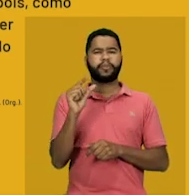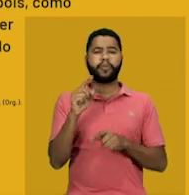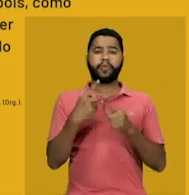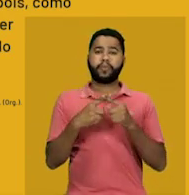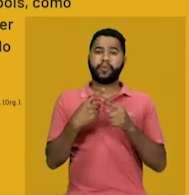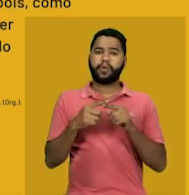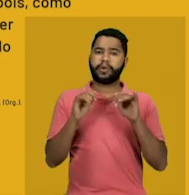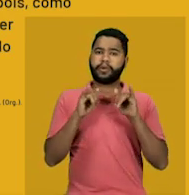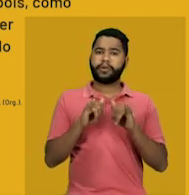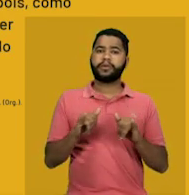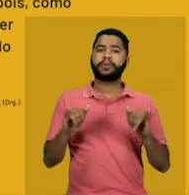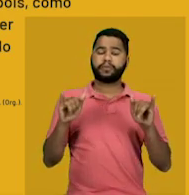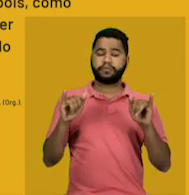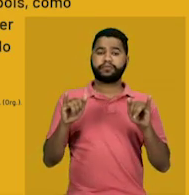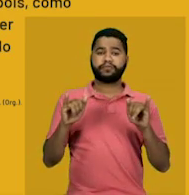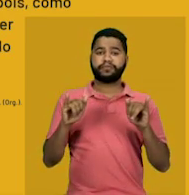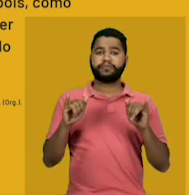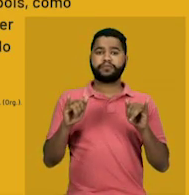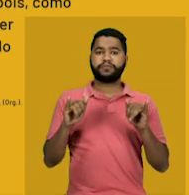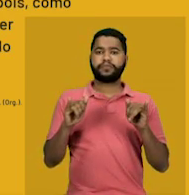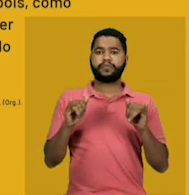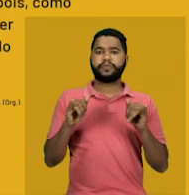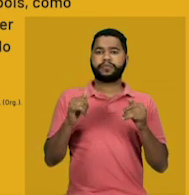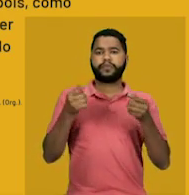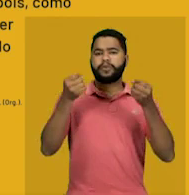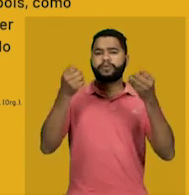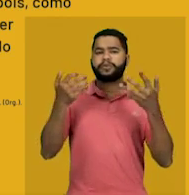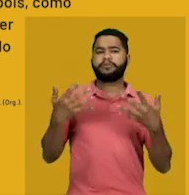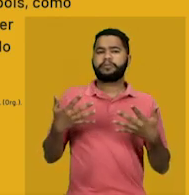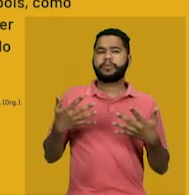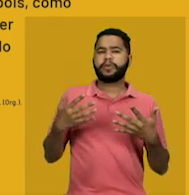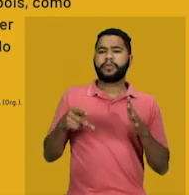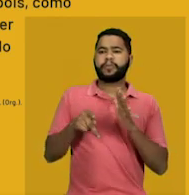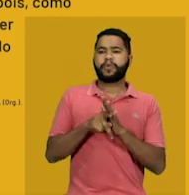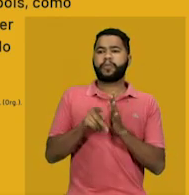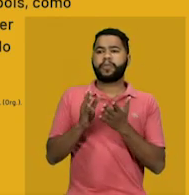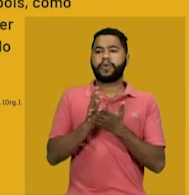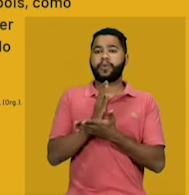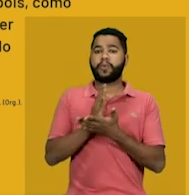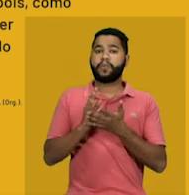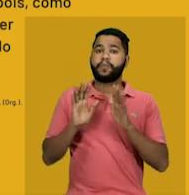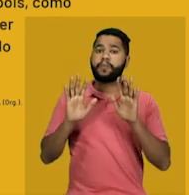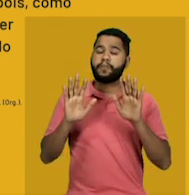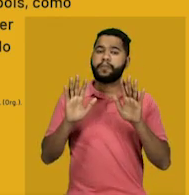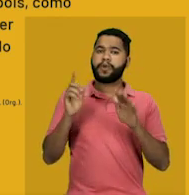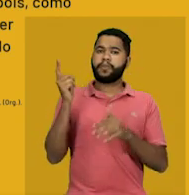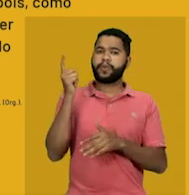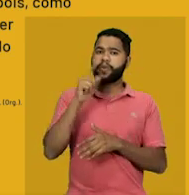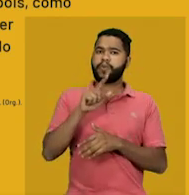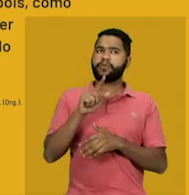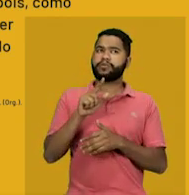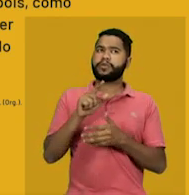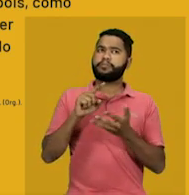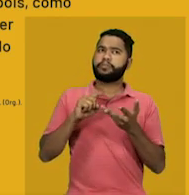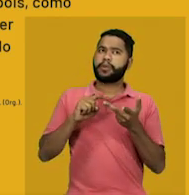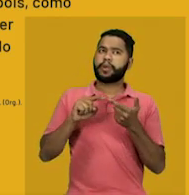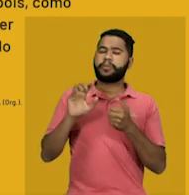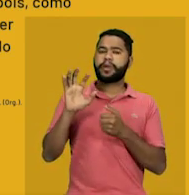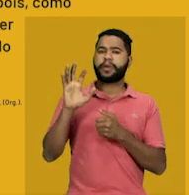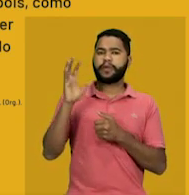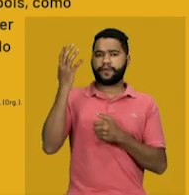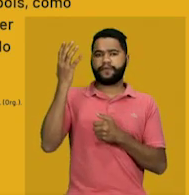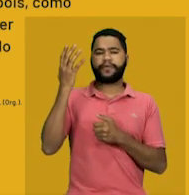como declarou Goebbels, não falamos para dizer alguma coisa, mas para obter determinado